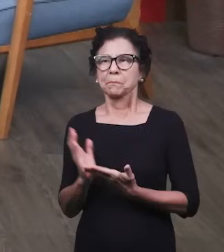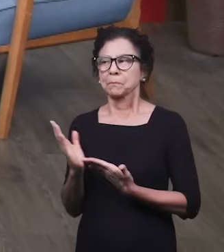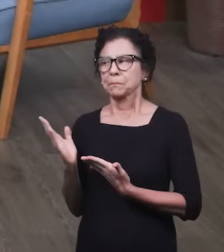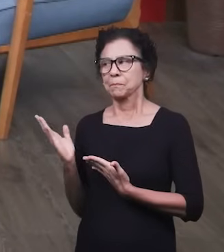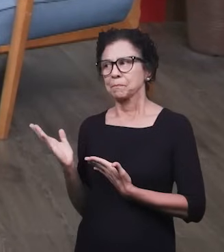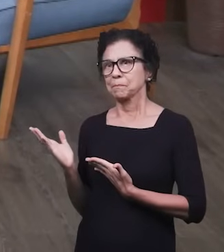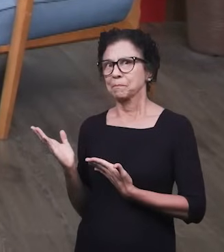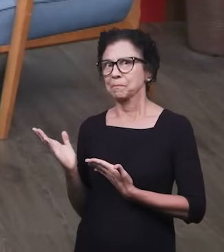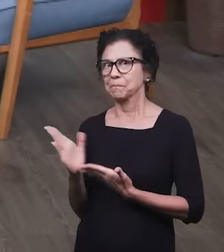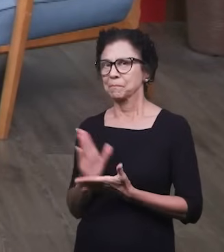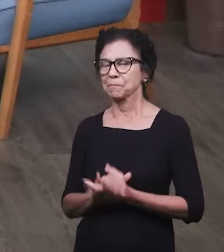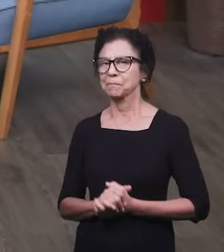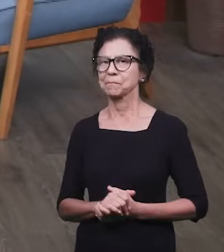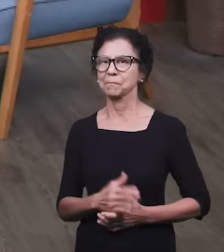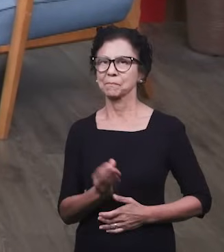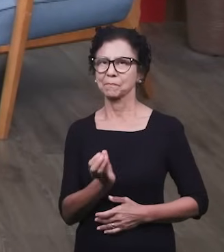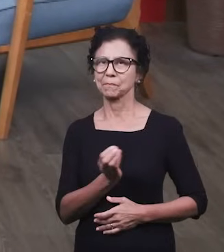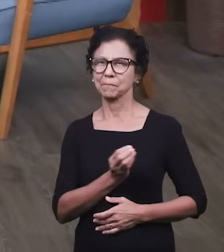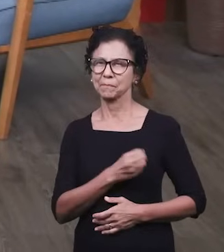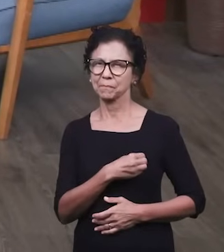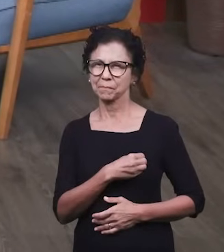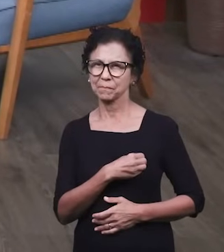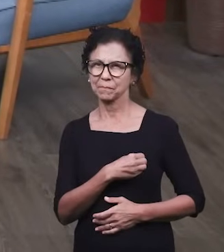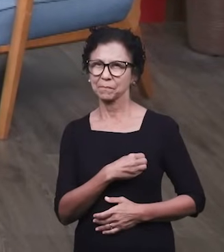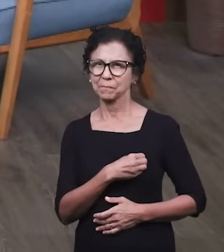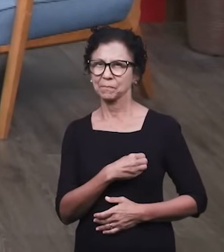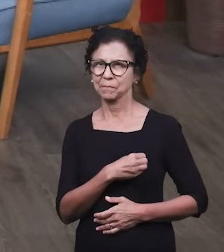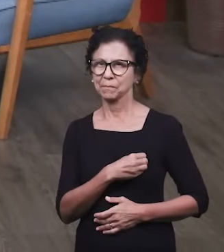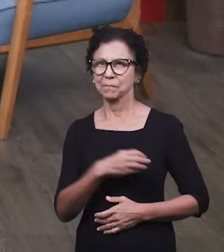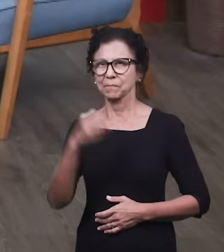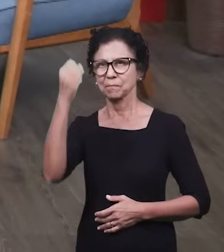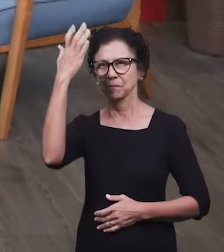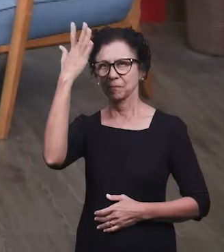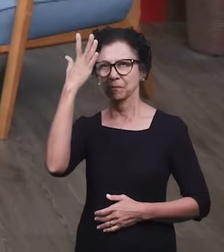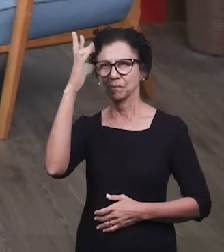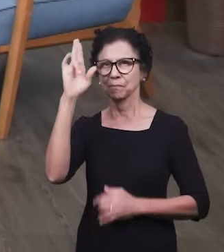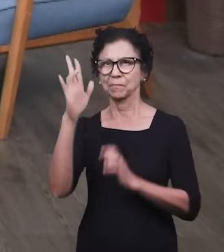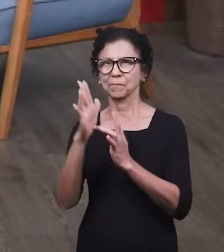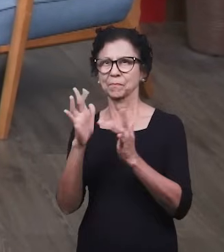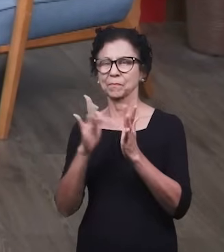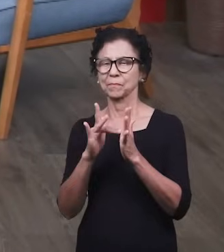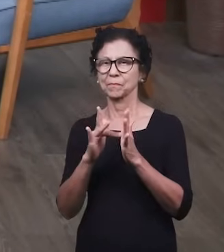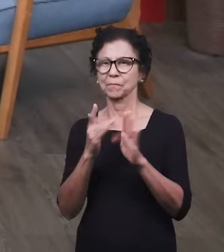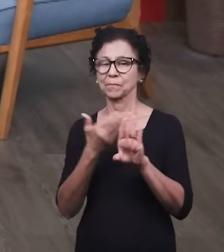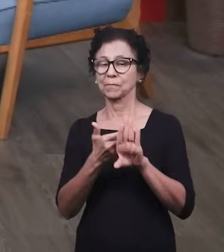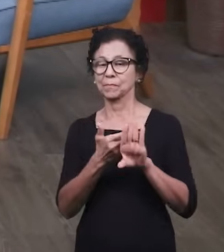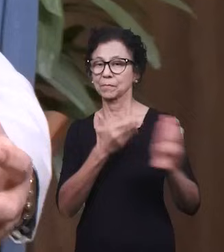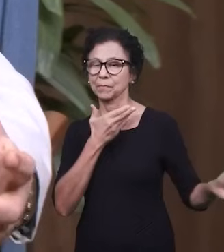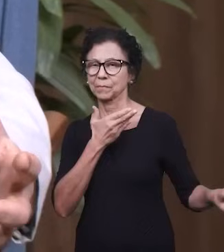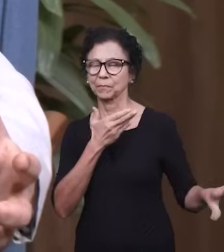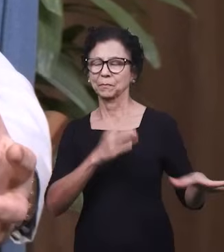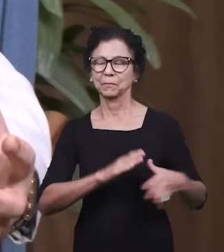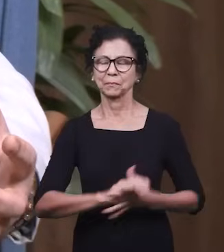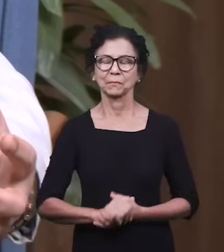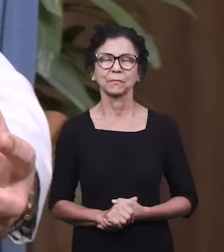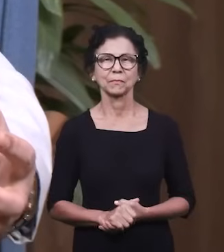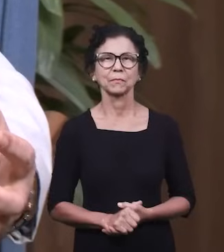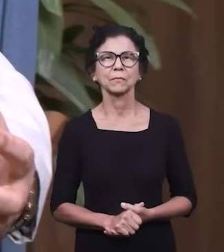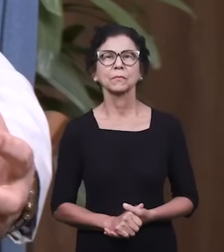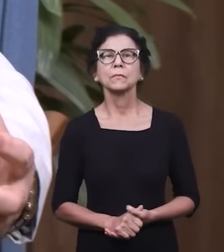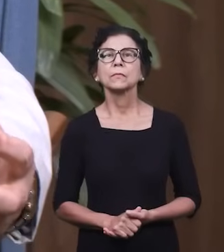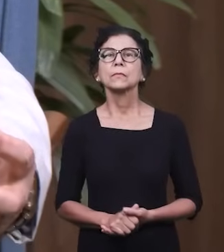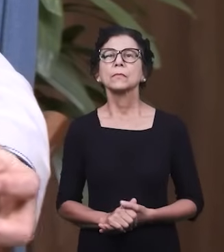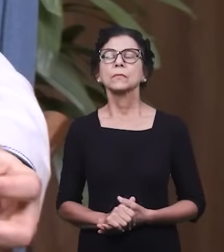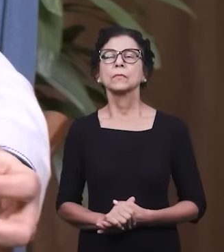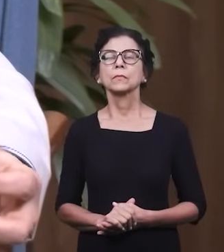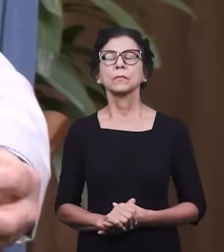que afasta as trevas. Nós falamos aqui sobre aplicação profética. E essa expressão é uma expressão